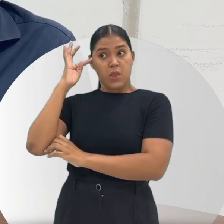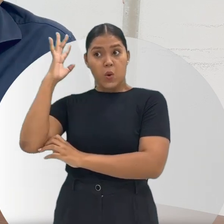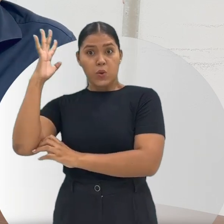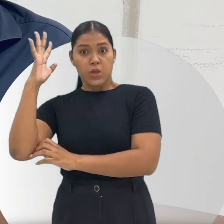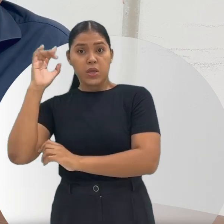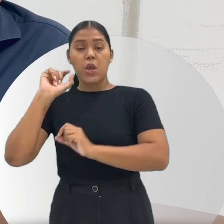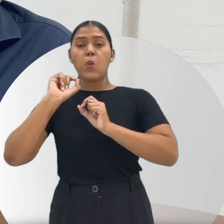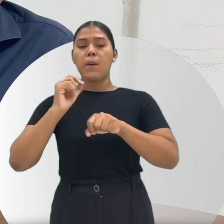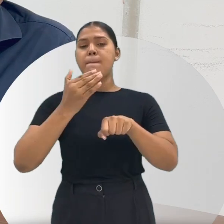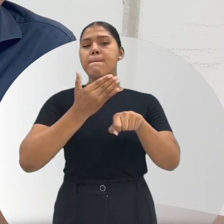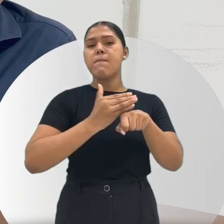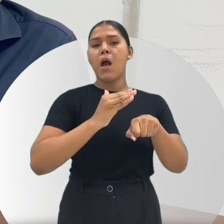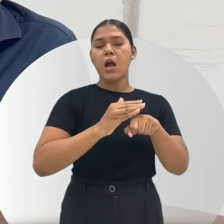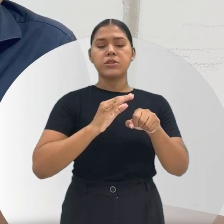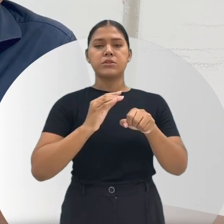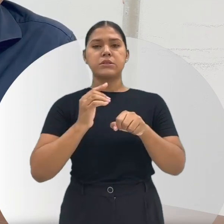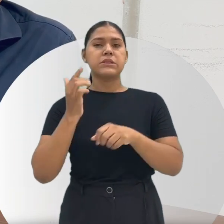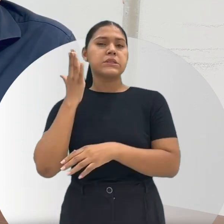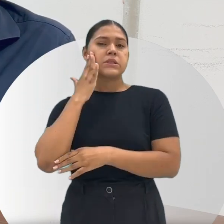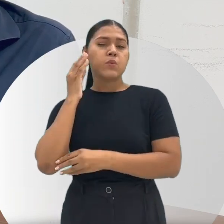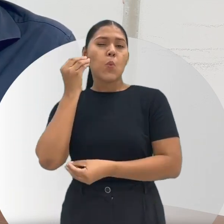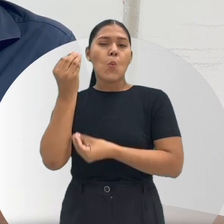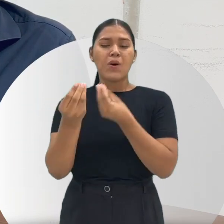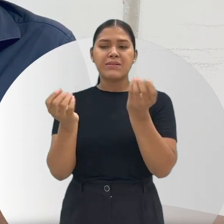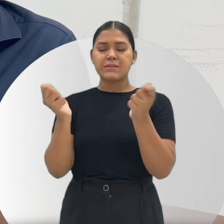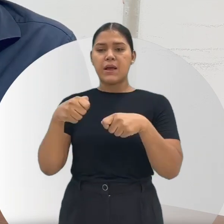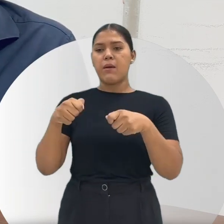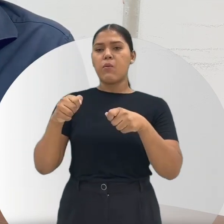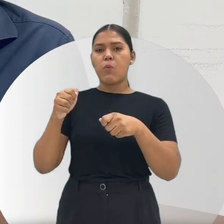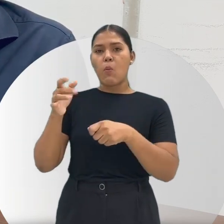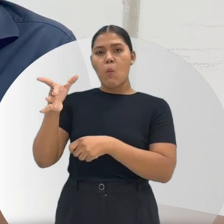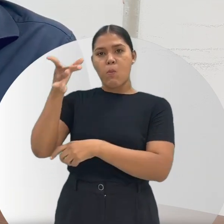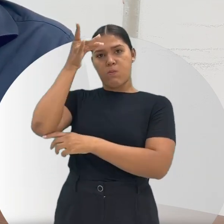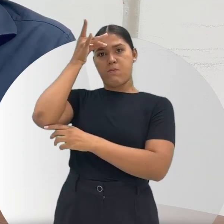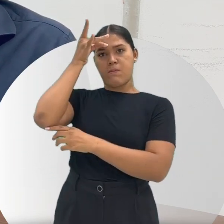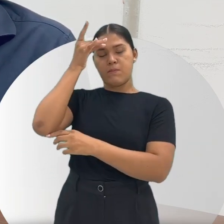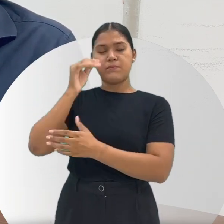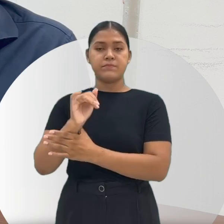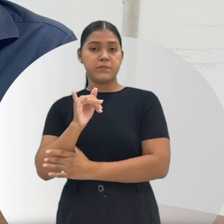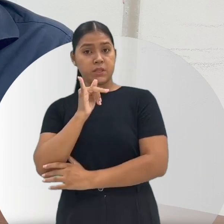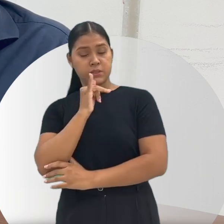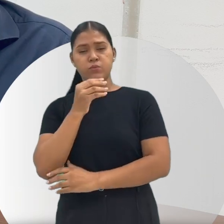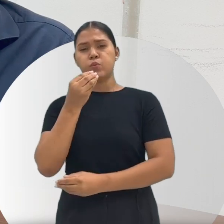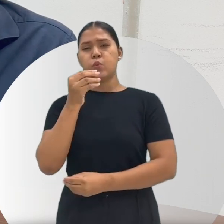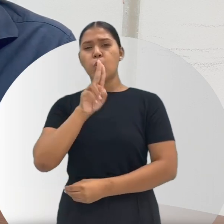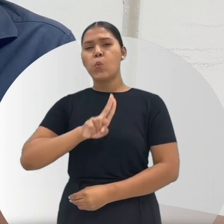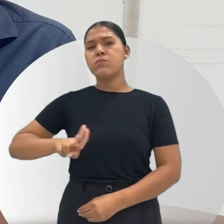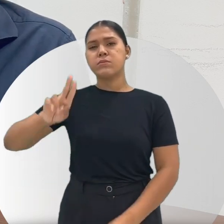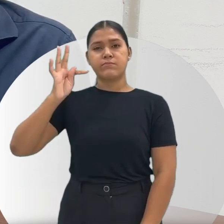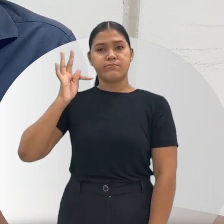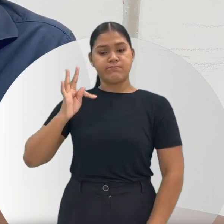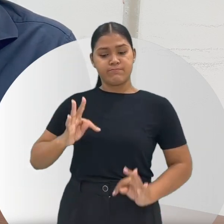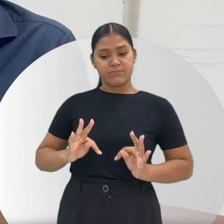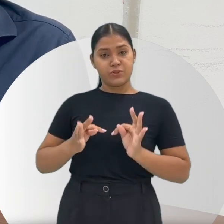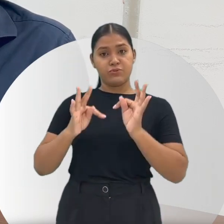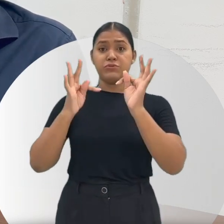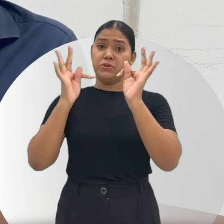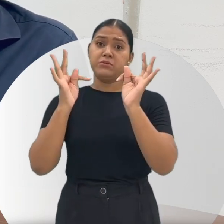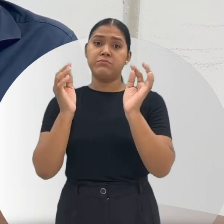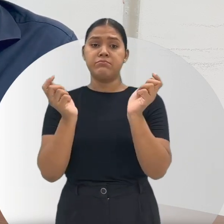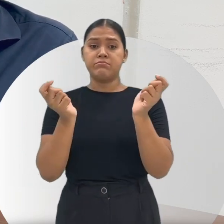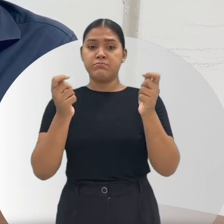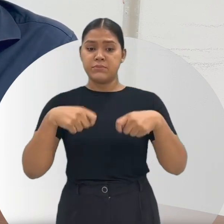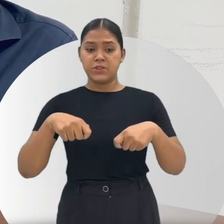Então, a gente fez uma pesquisa sobre como usar tecnologia, que é algo que o aluno pode se apaixonar,